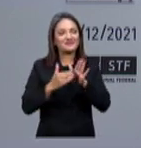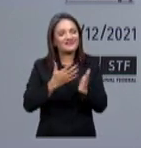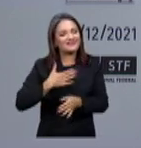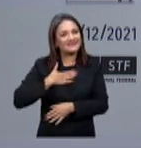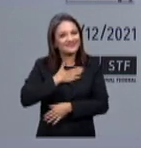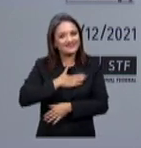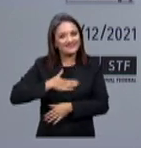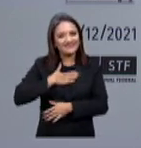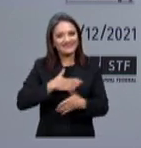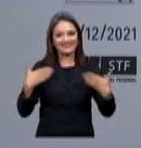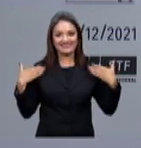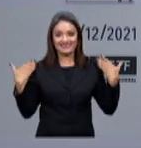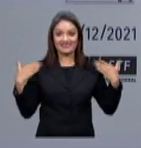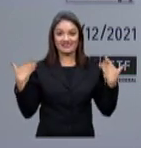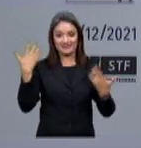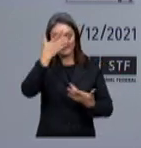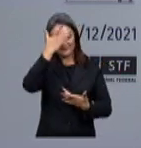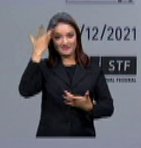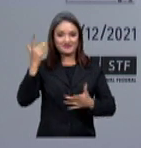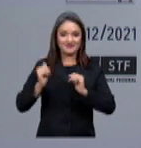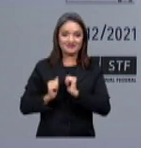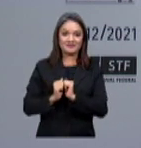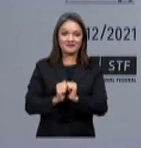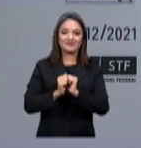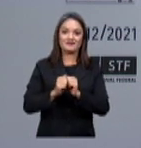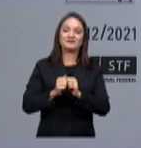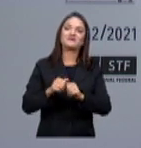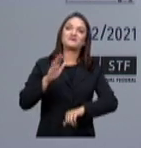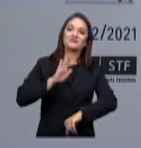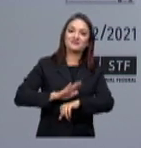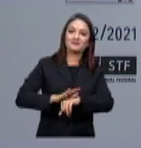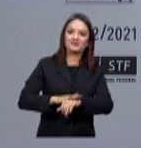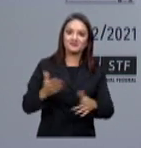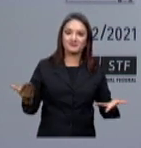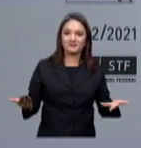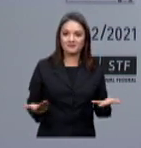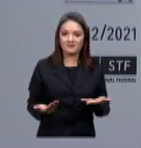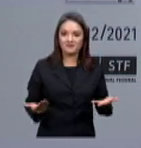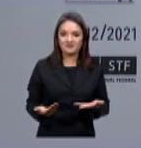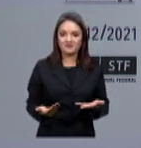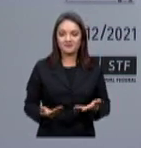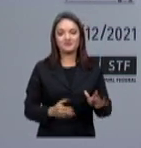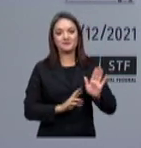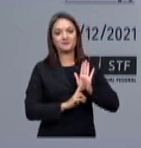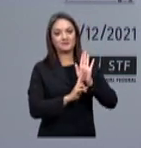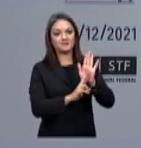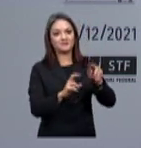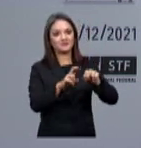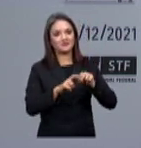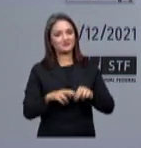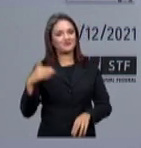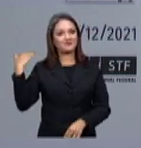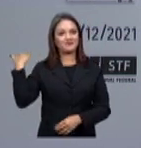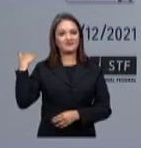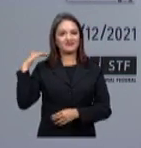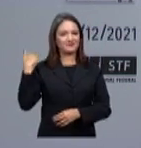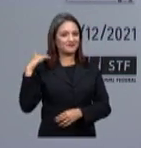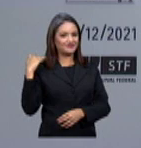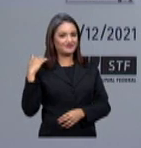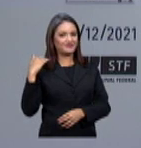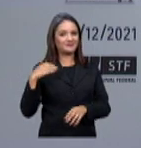de conosco compartilham deste momento nas pessoas das queridas ministros Cármen Lúcia